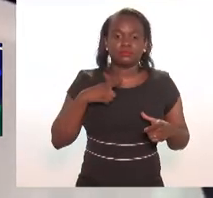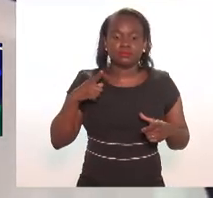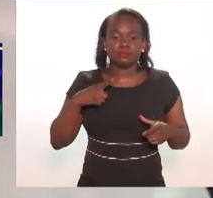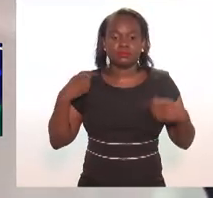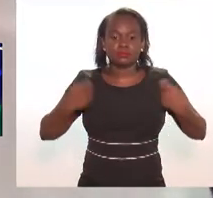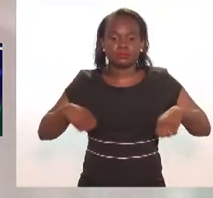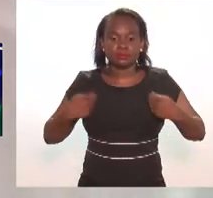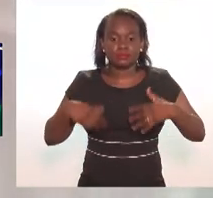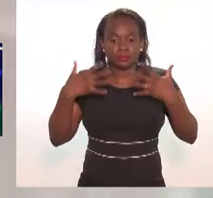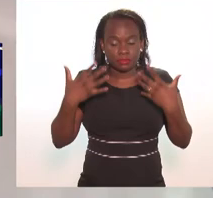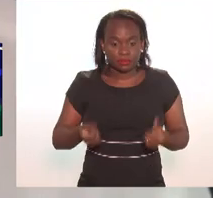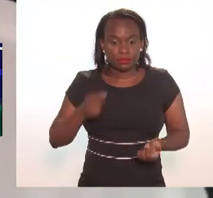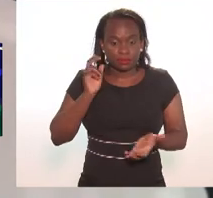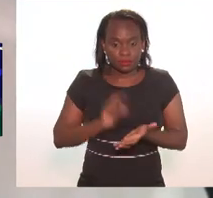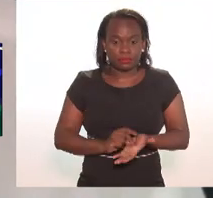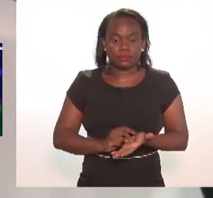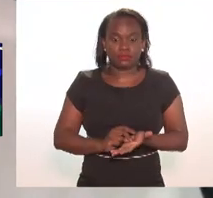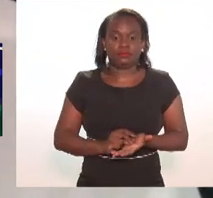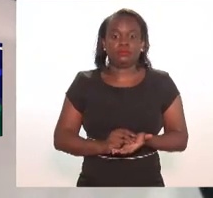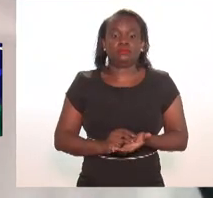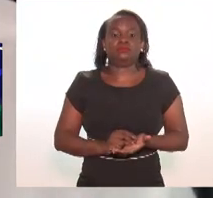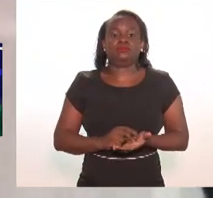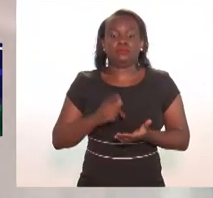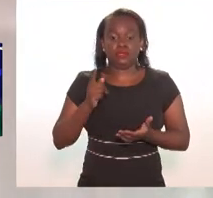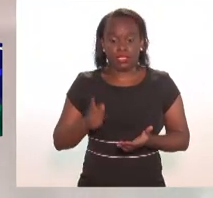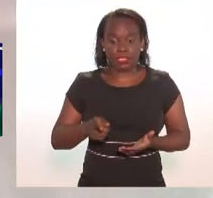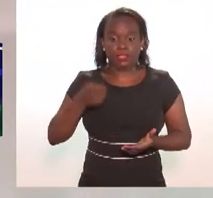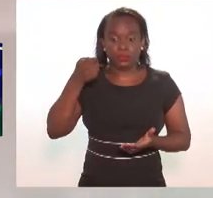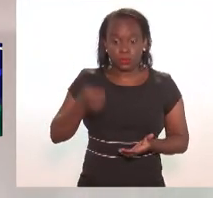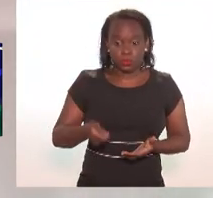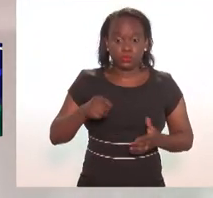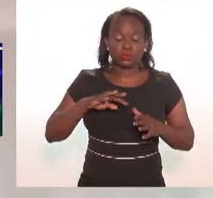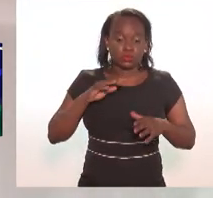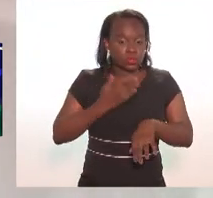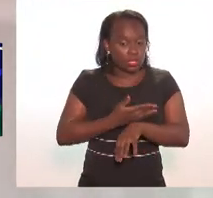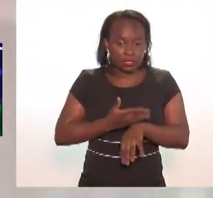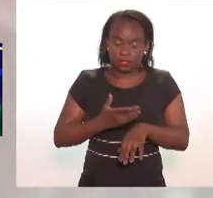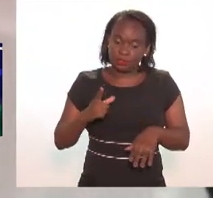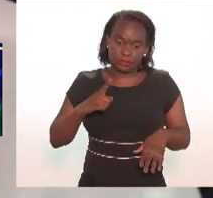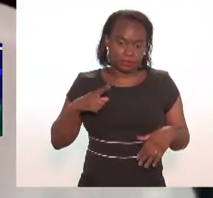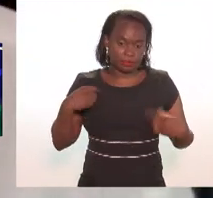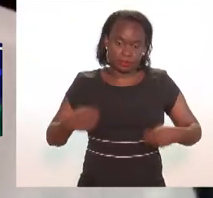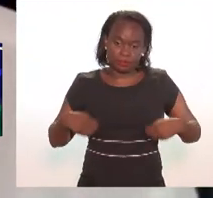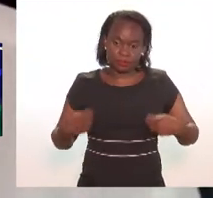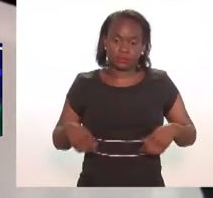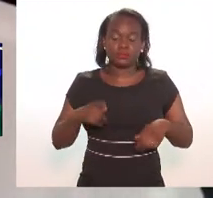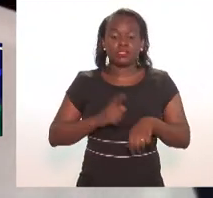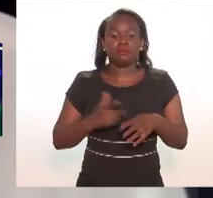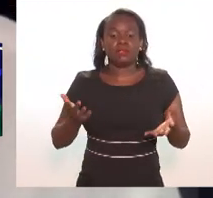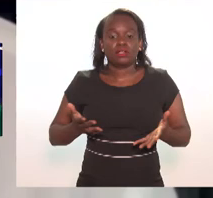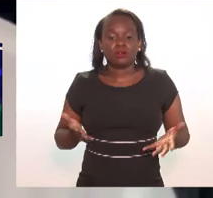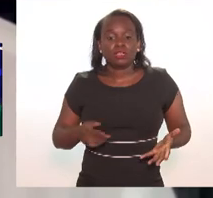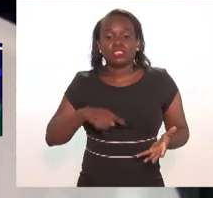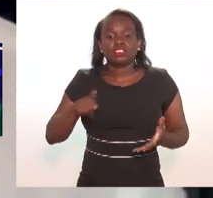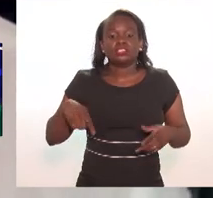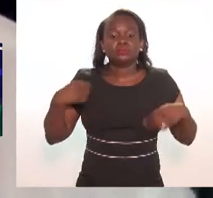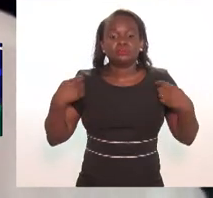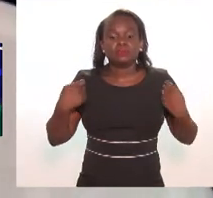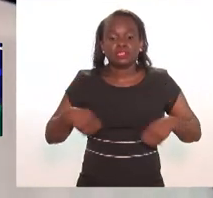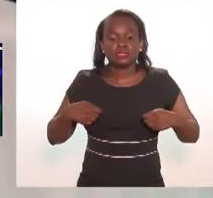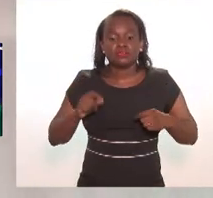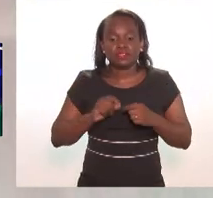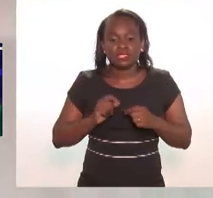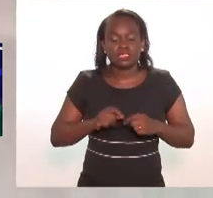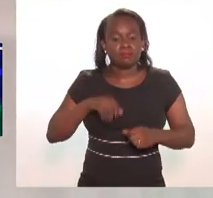que aceitar a realidade, que ela se impõe a todos os momentos, né, que esse é um momento onde que a gente precisa fazer uma